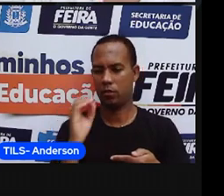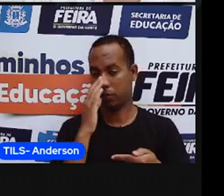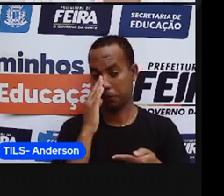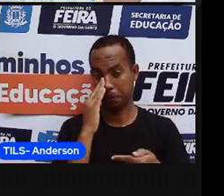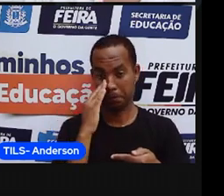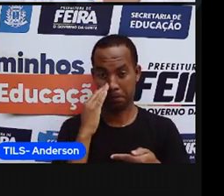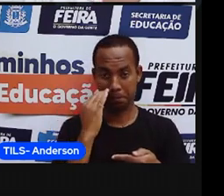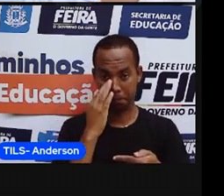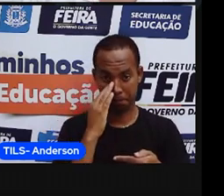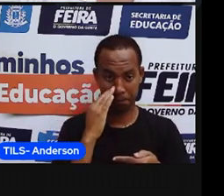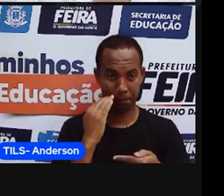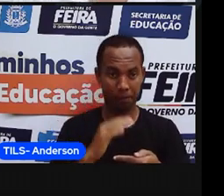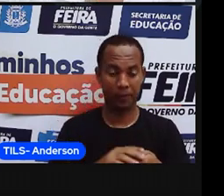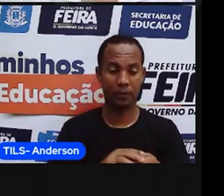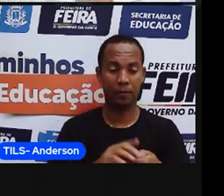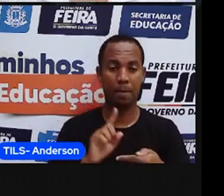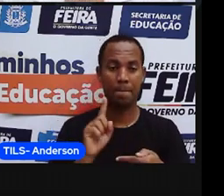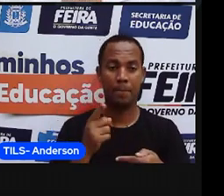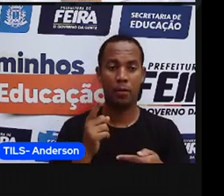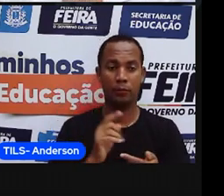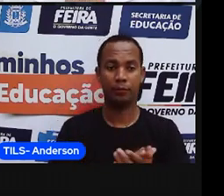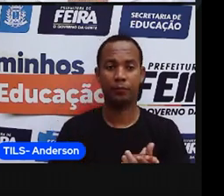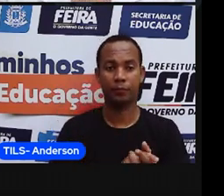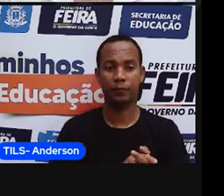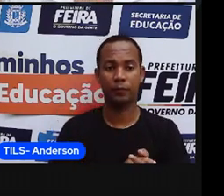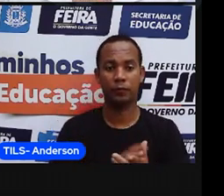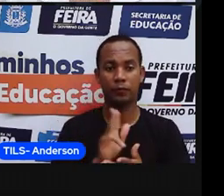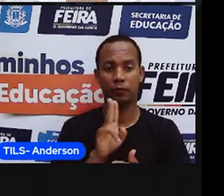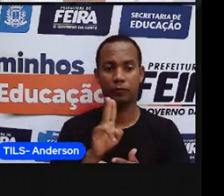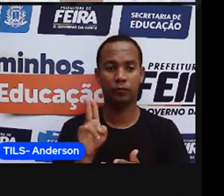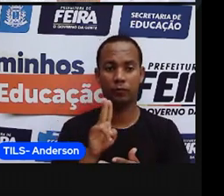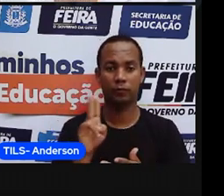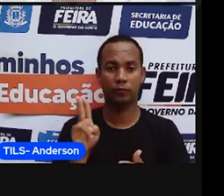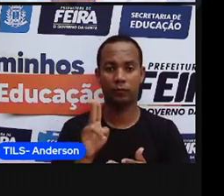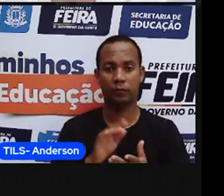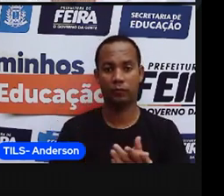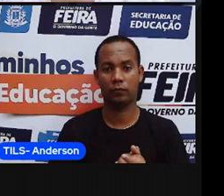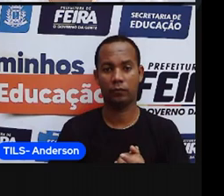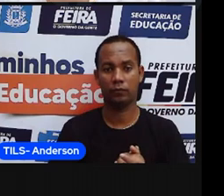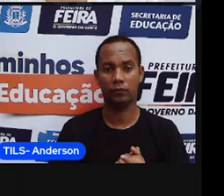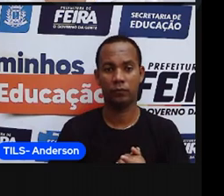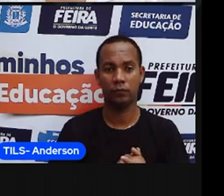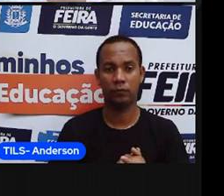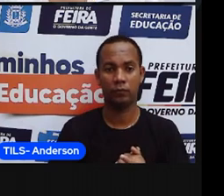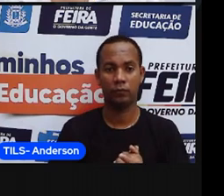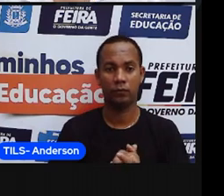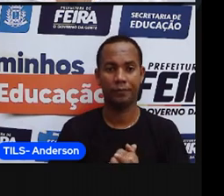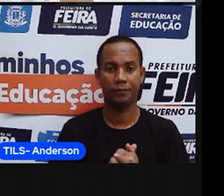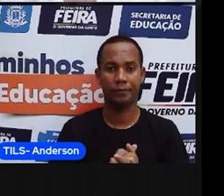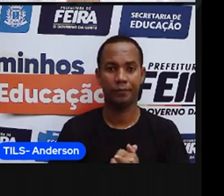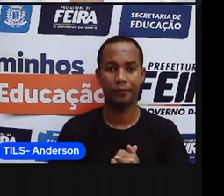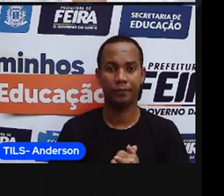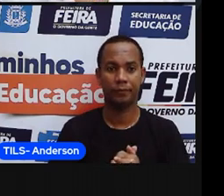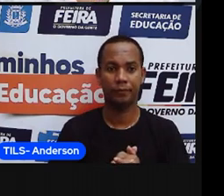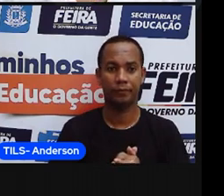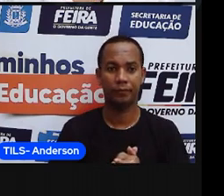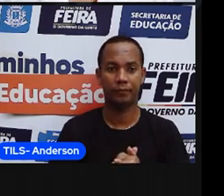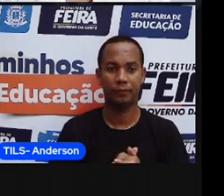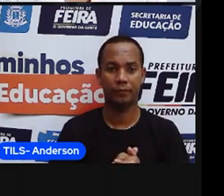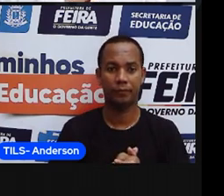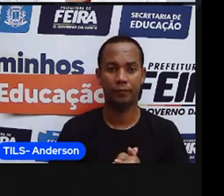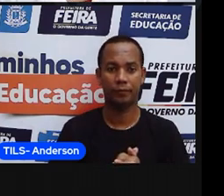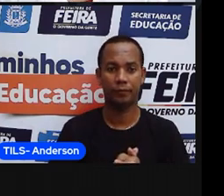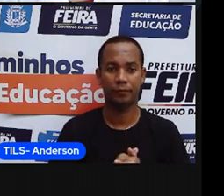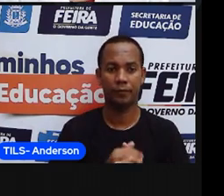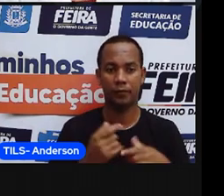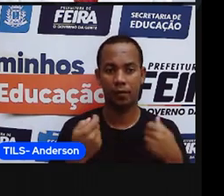500 ml, né? Mililitros. Olha o nome, mililitros. 1.000. 1.000.